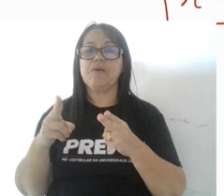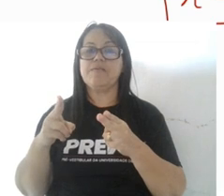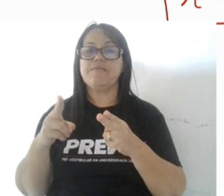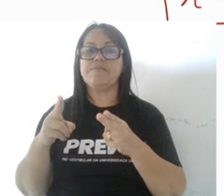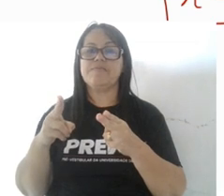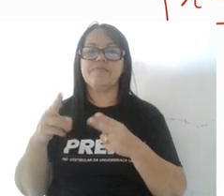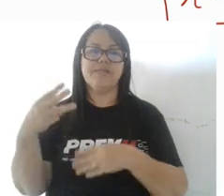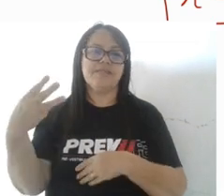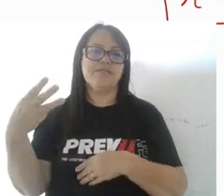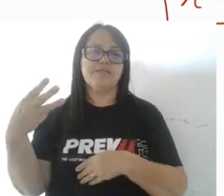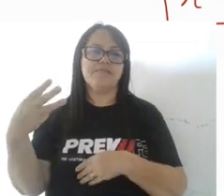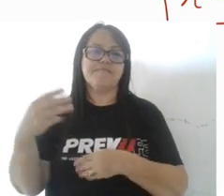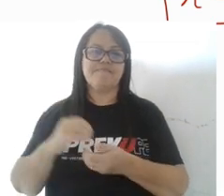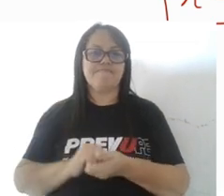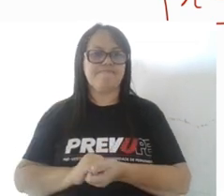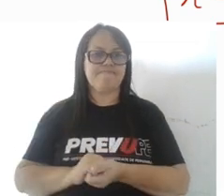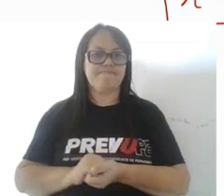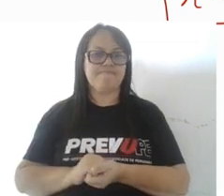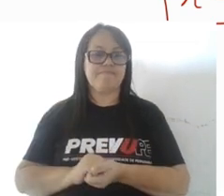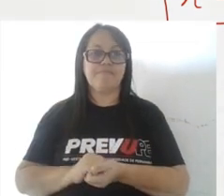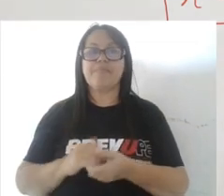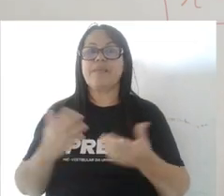igual a 3.